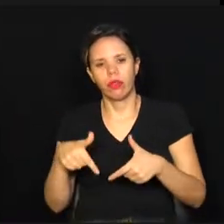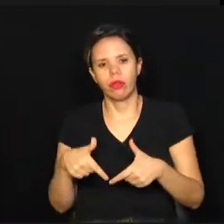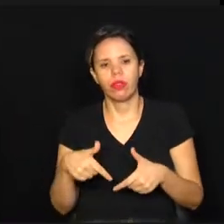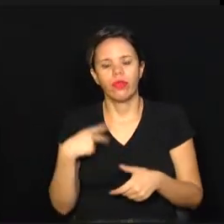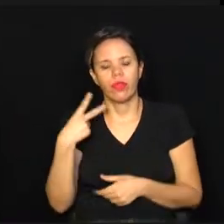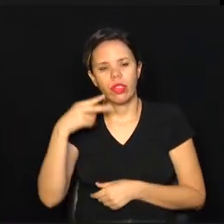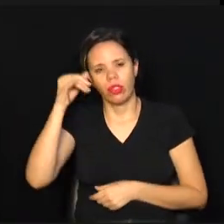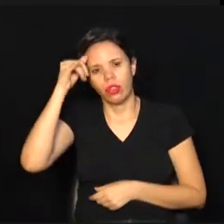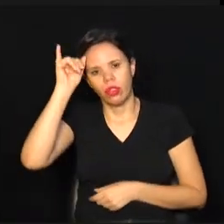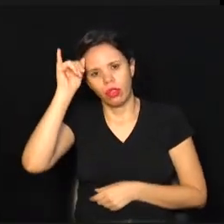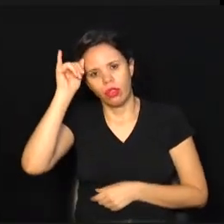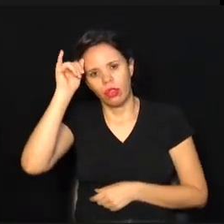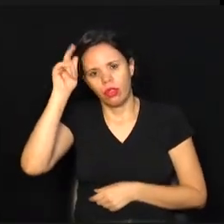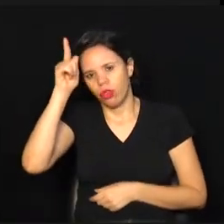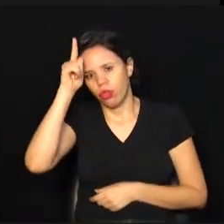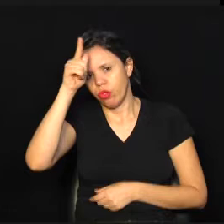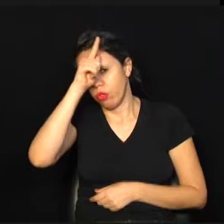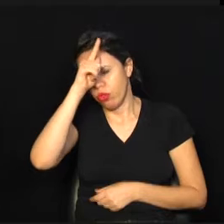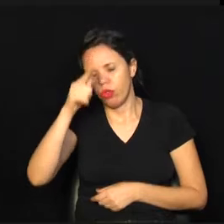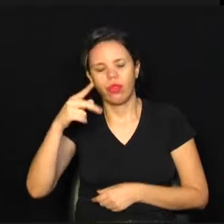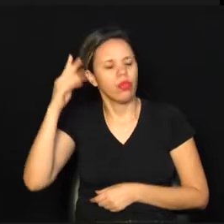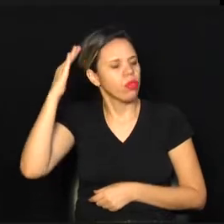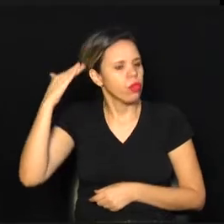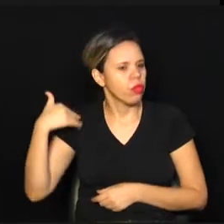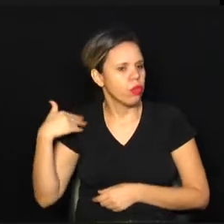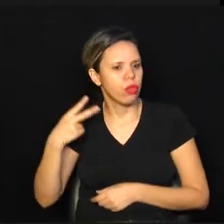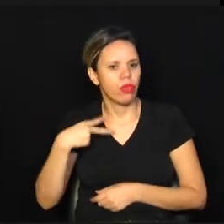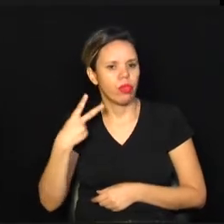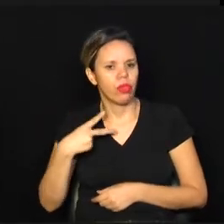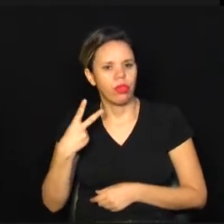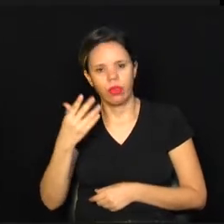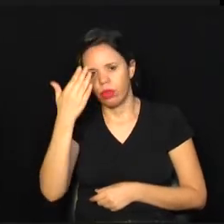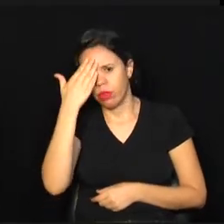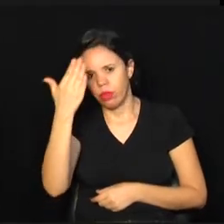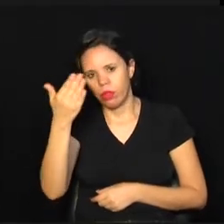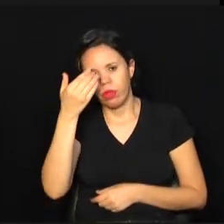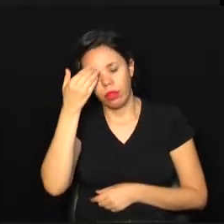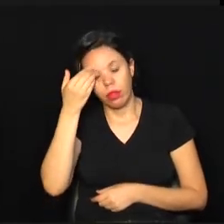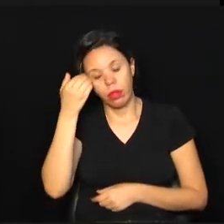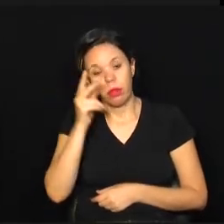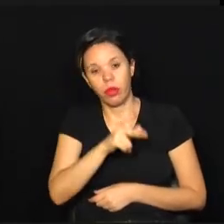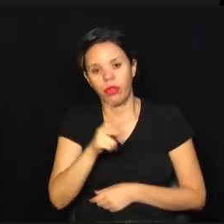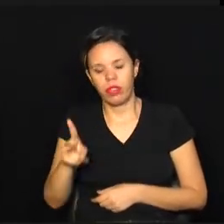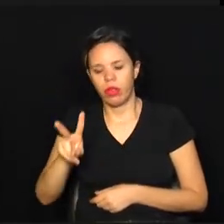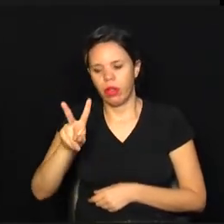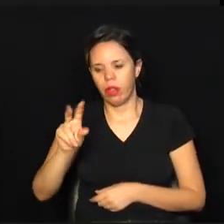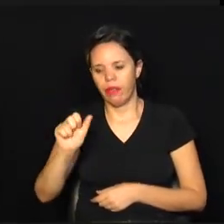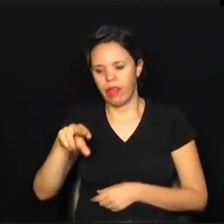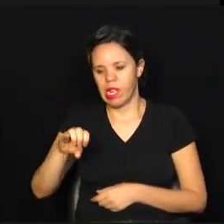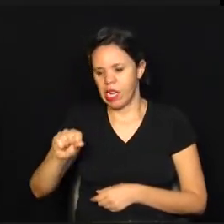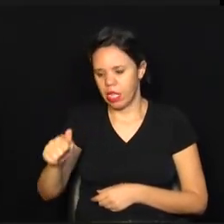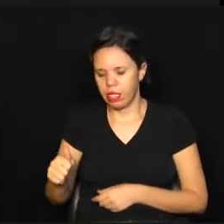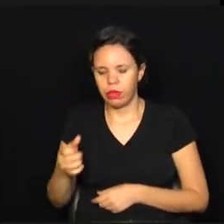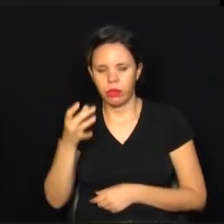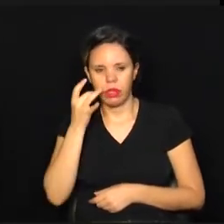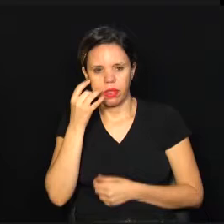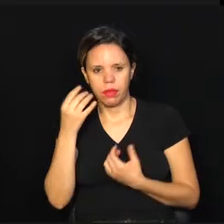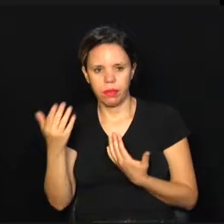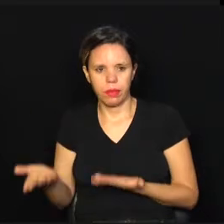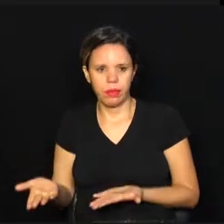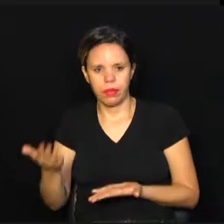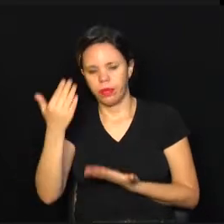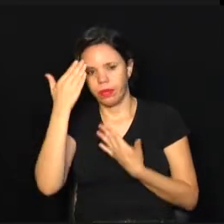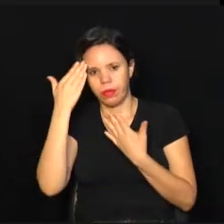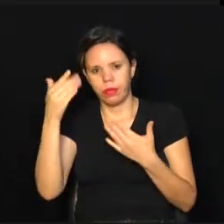relator, Gustavo Peta e Débora Palermo. Agradecer também a professora Vanessa, que está presente aqui conosco.